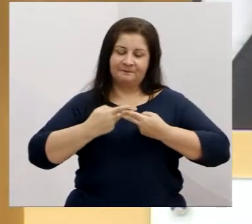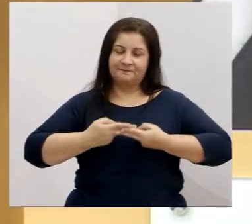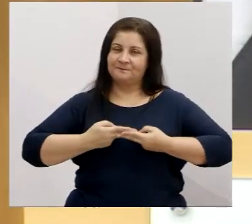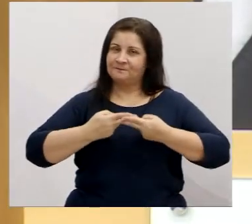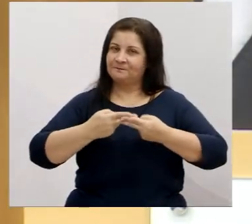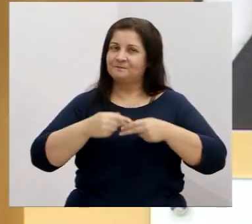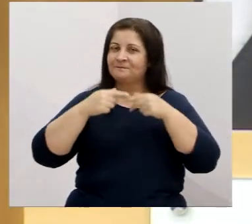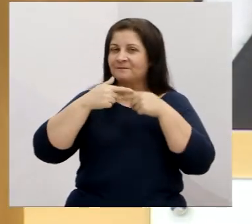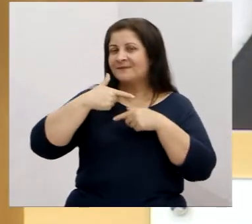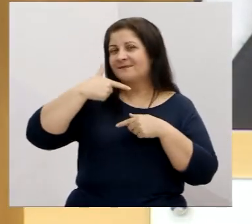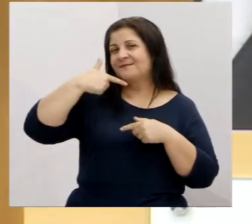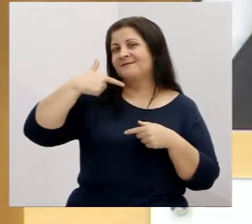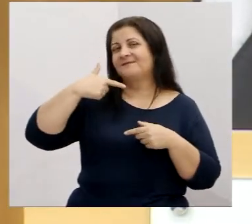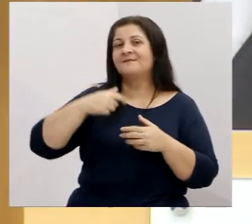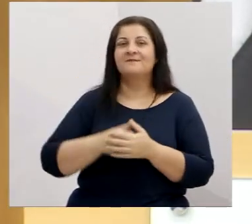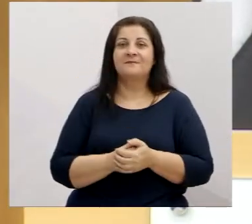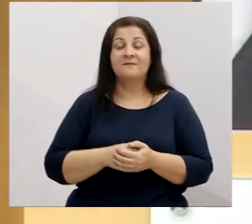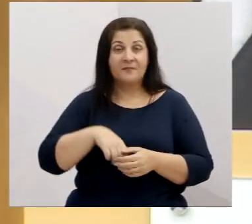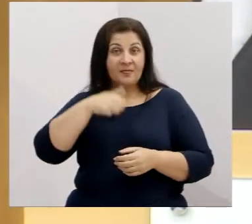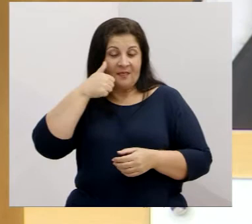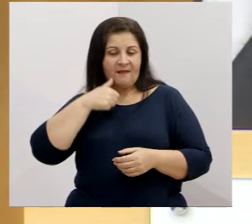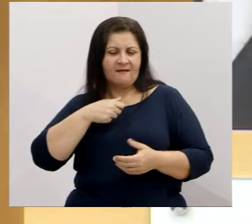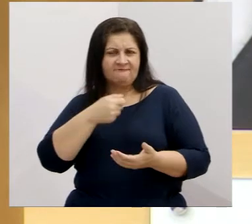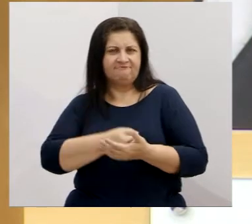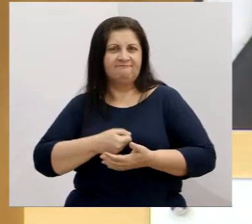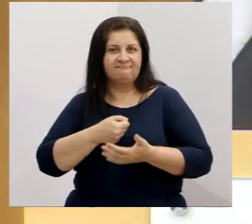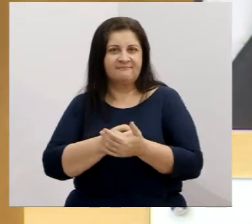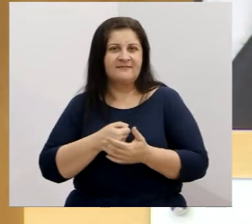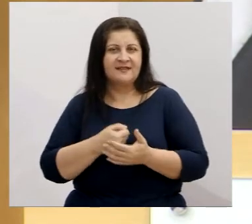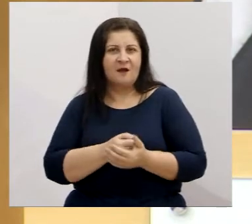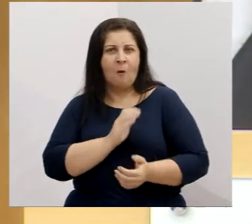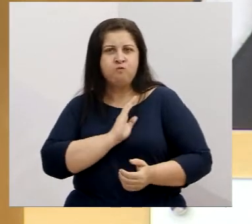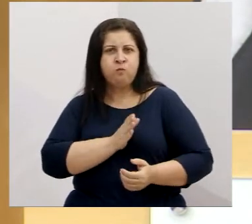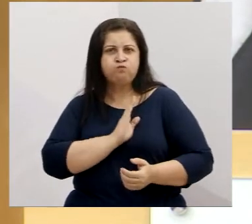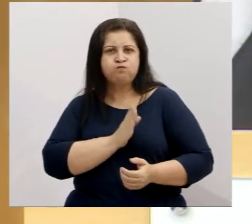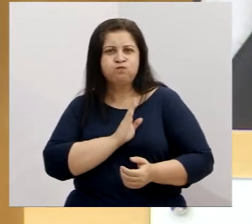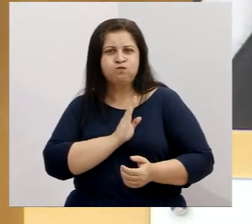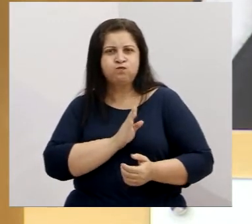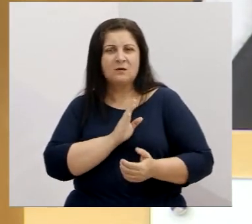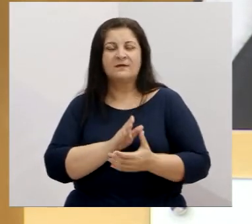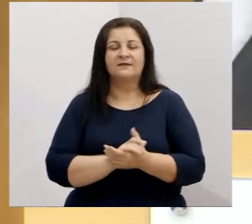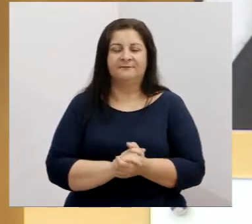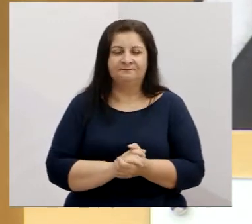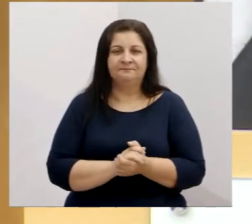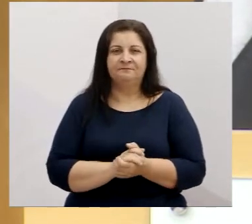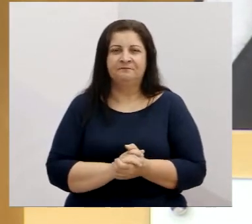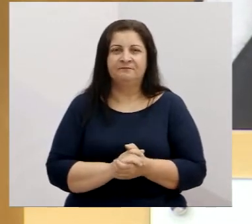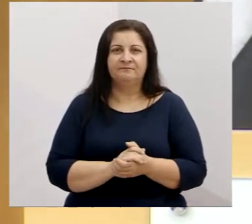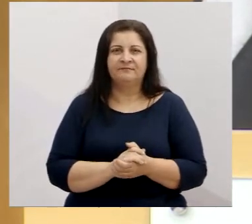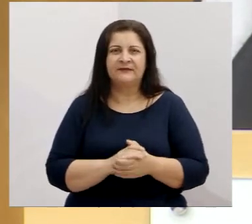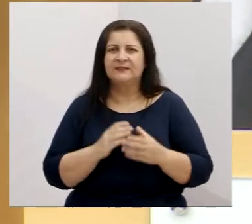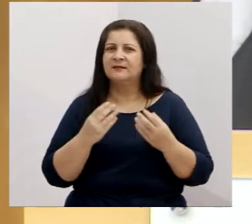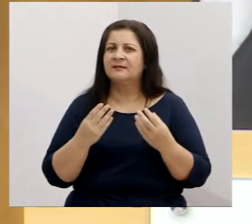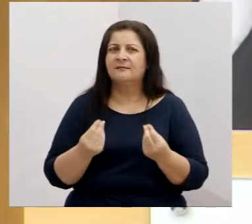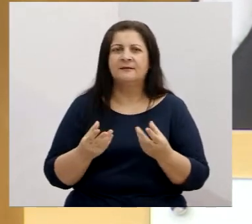ser mulher guerreira é ter um coração que bate por várias vidas ao mesmo tempo que parte várias vezes em